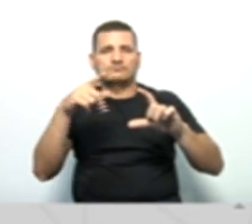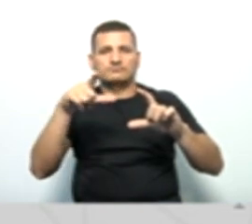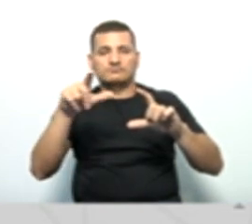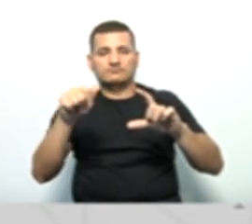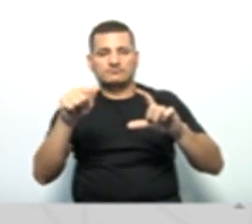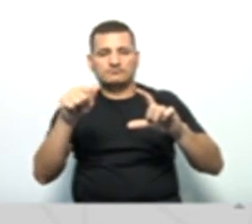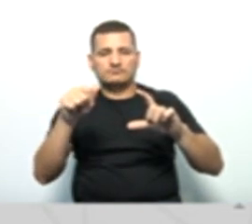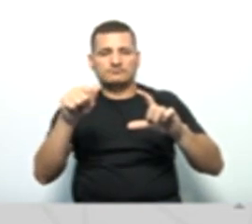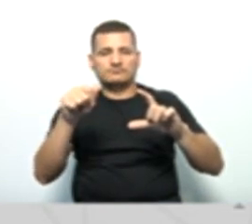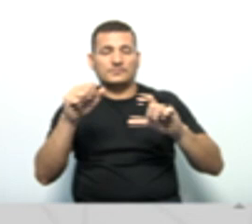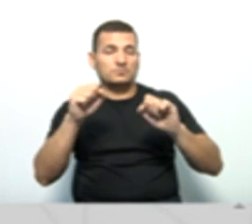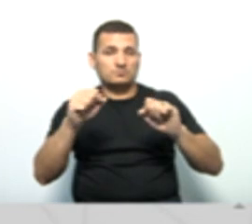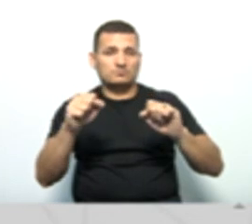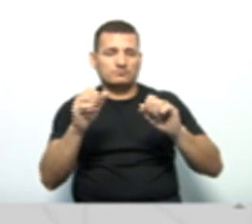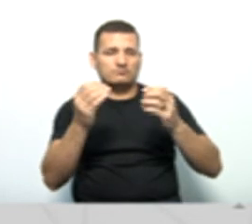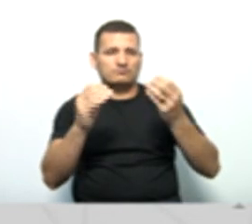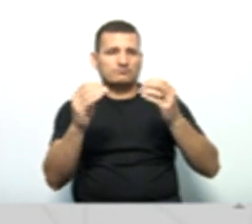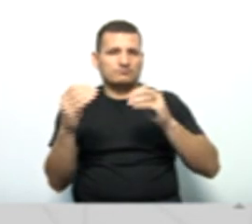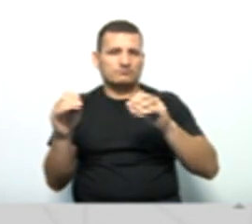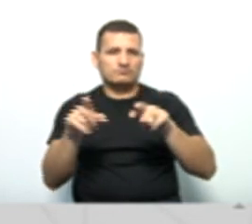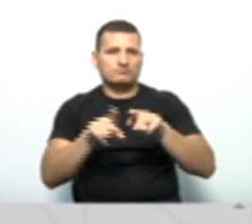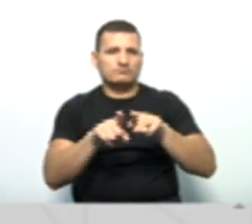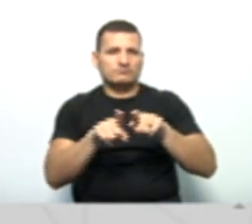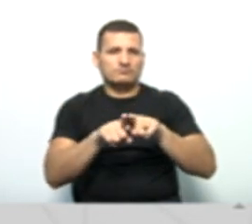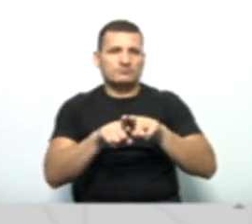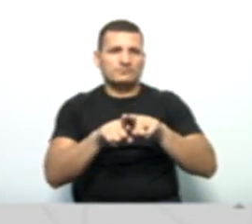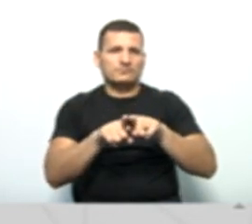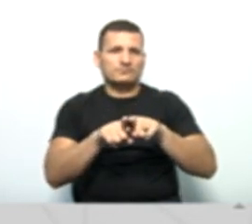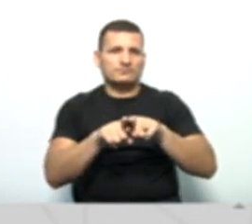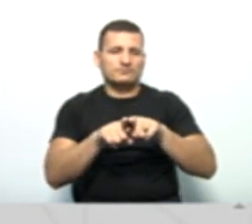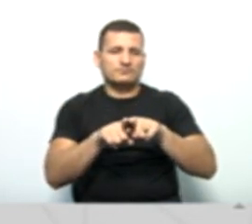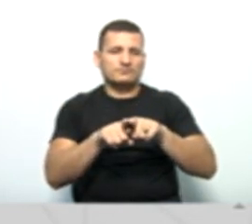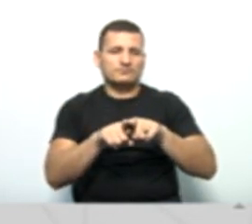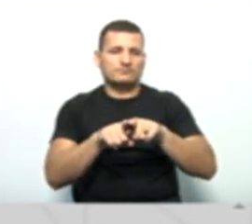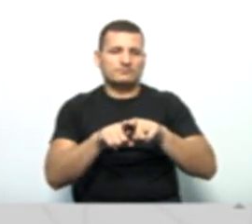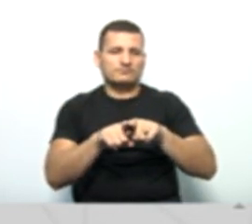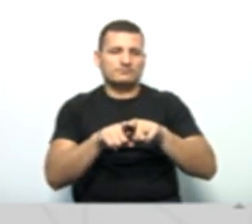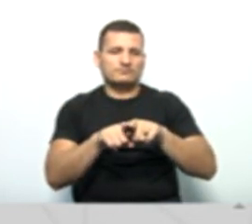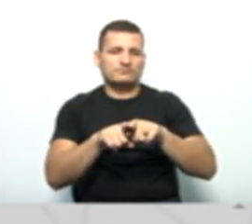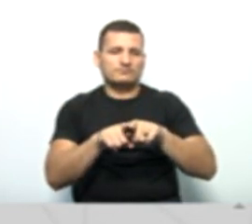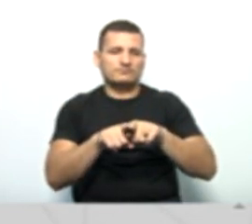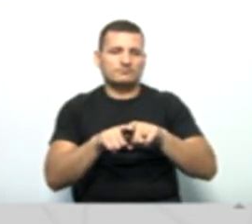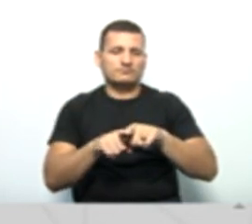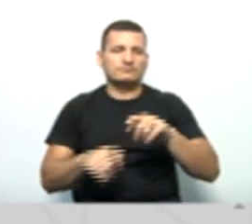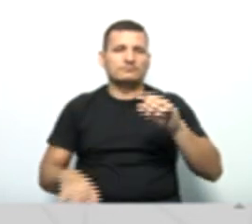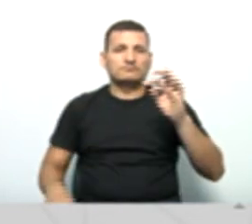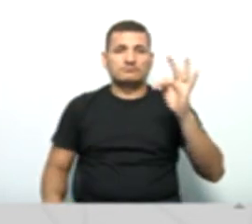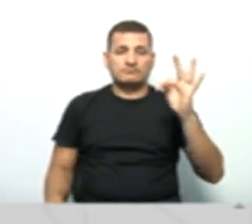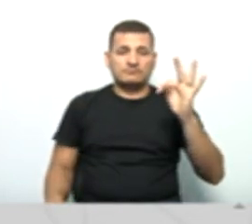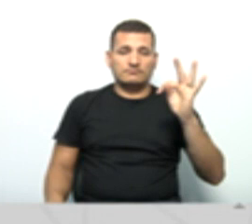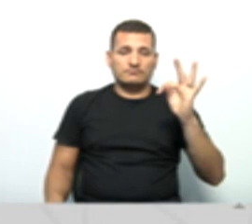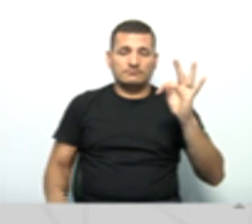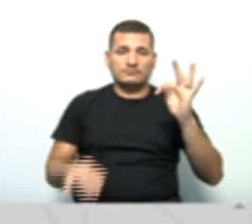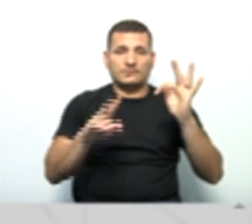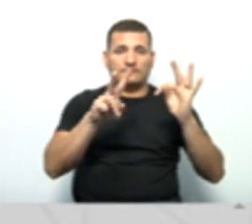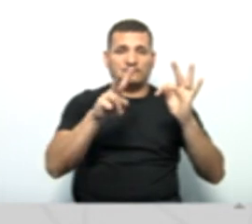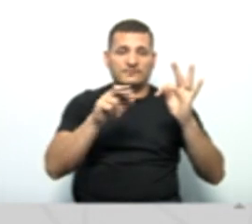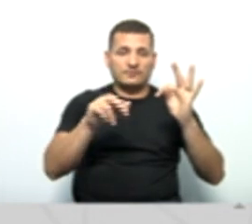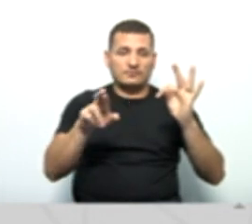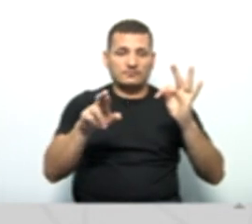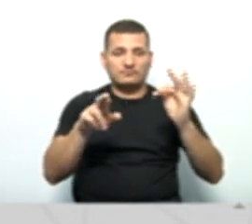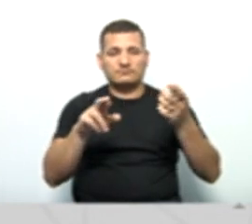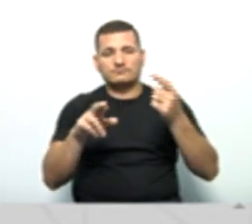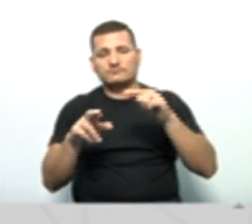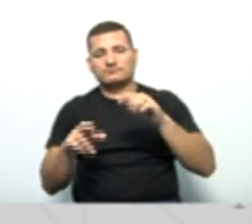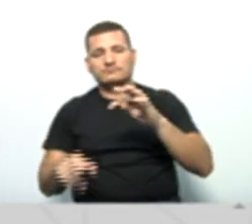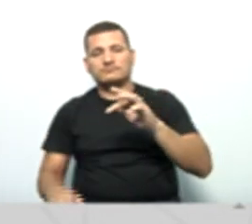você pode colocar também, você vai colocar aqui uma variável, né? Você bota tupla e vai dizer o que tem aqui dentro. Então, eu